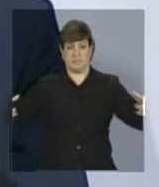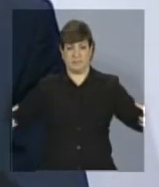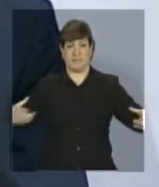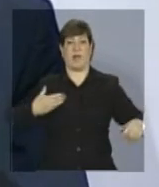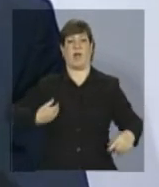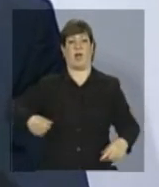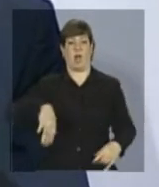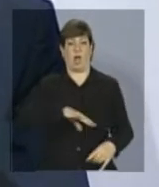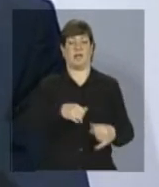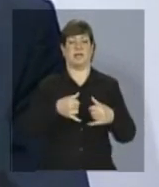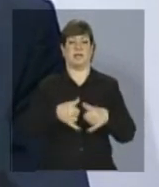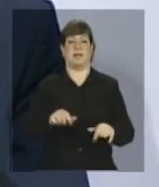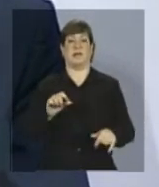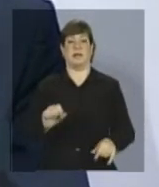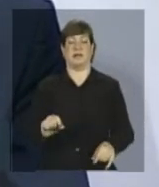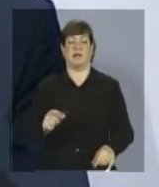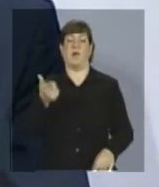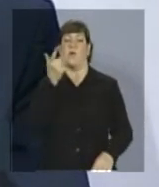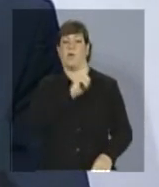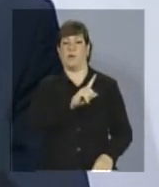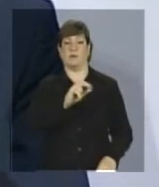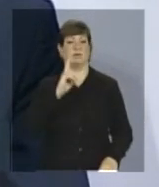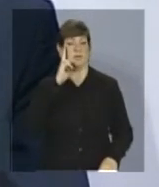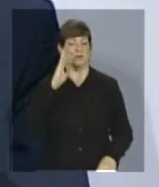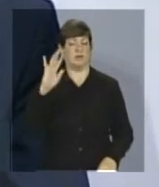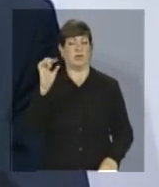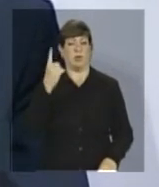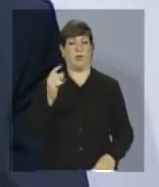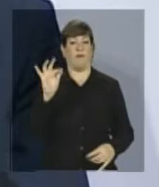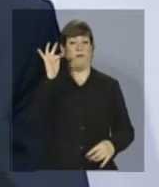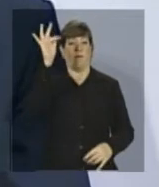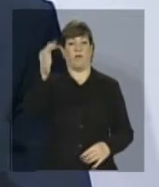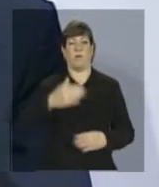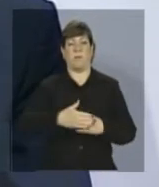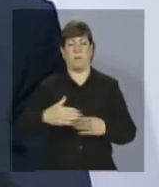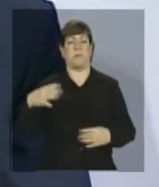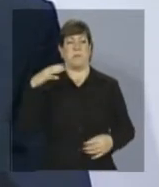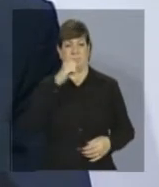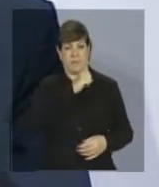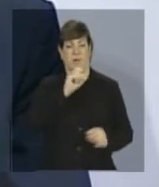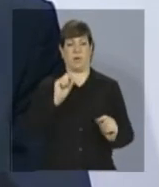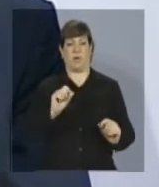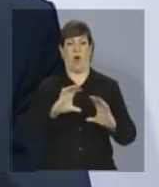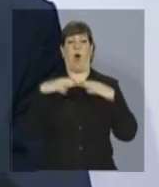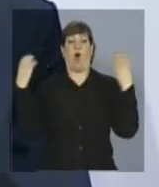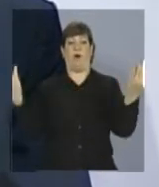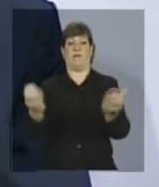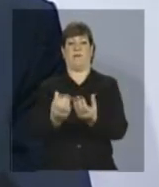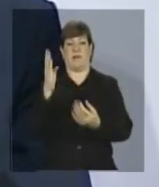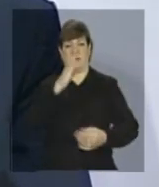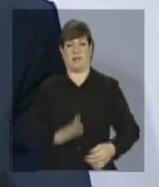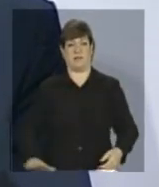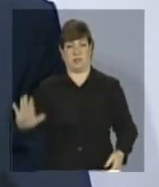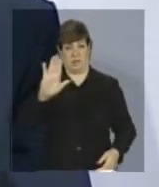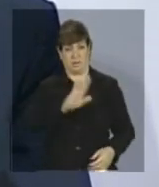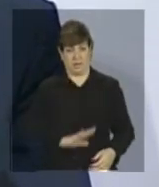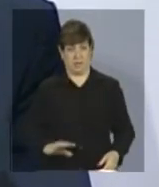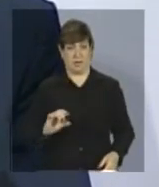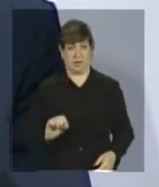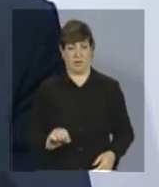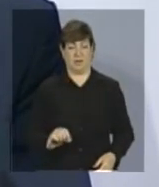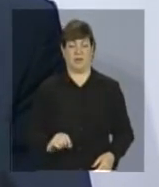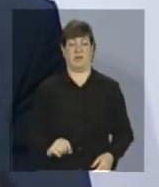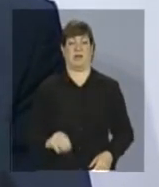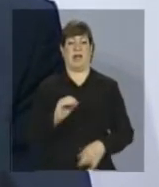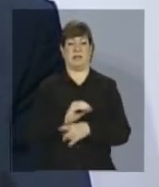Estaremos realizando, no futuro muito próximo, a Conferência Nacional de ATER, de Assistência